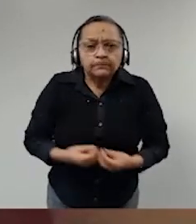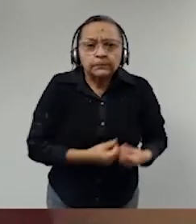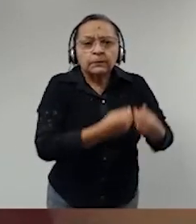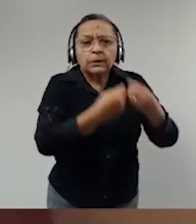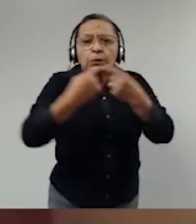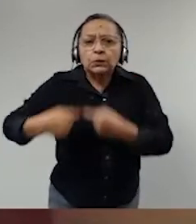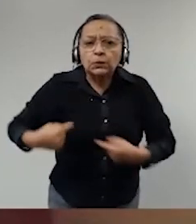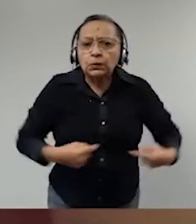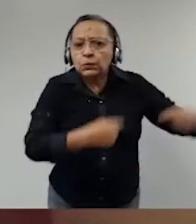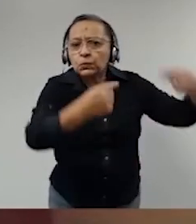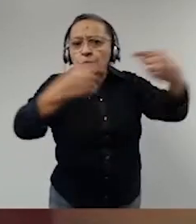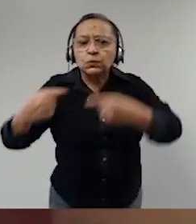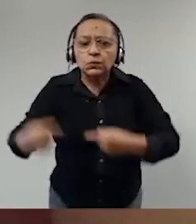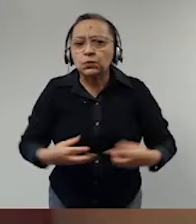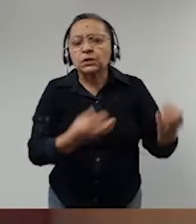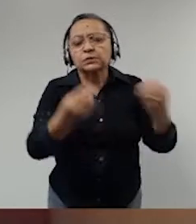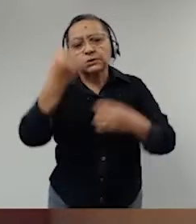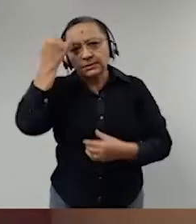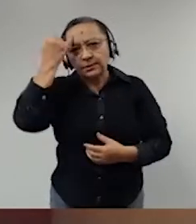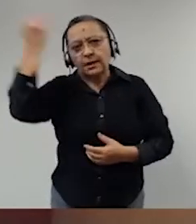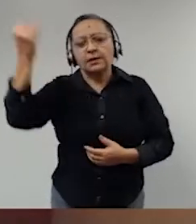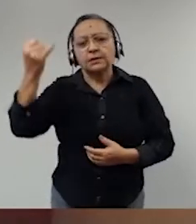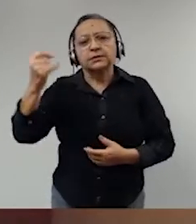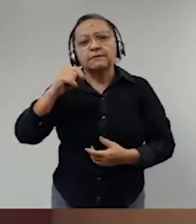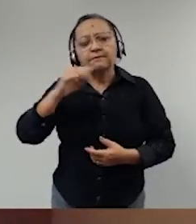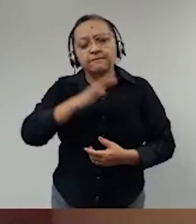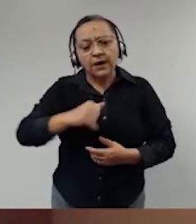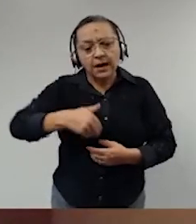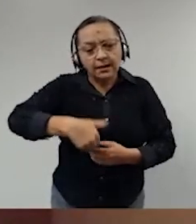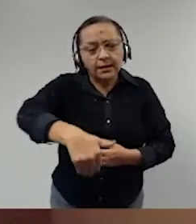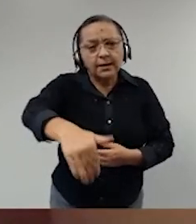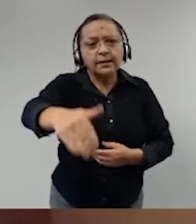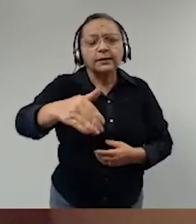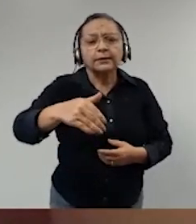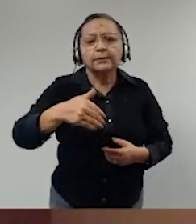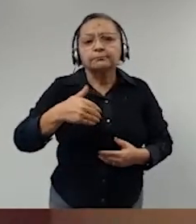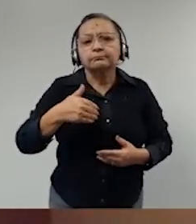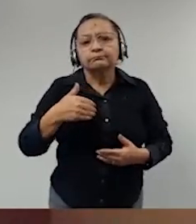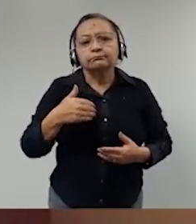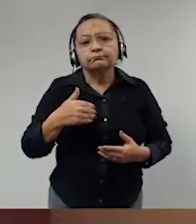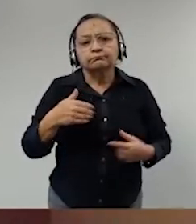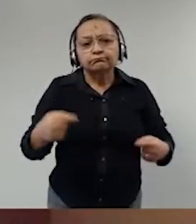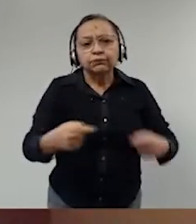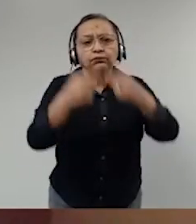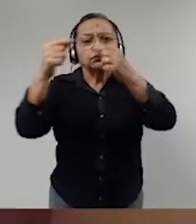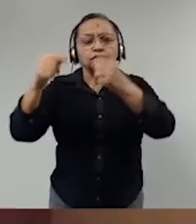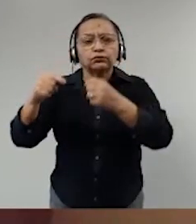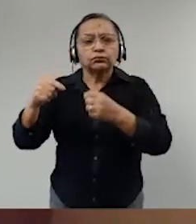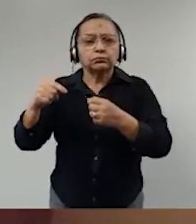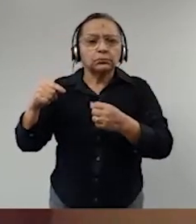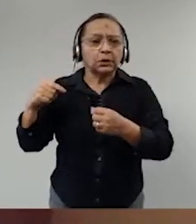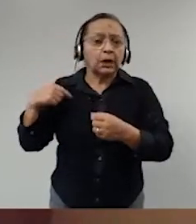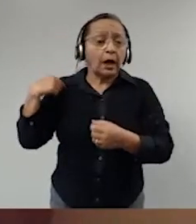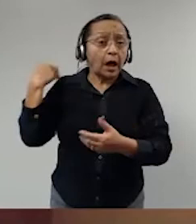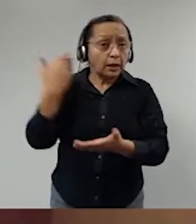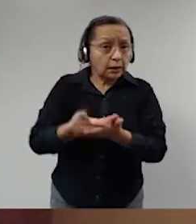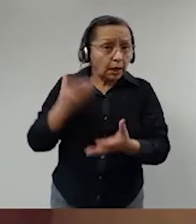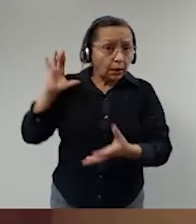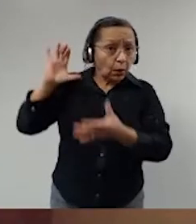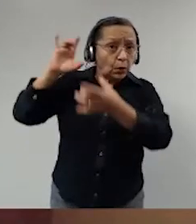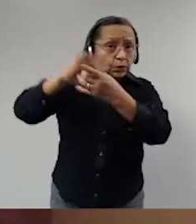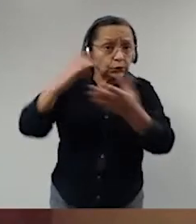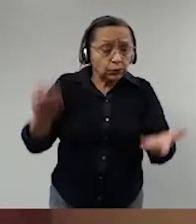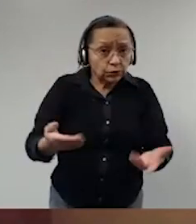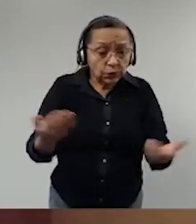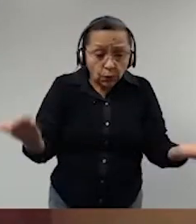grandes ideias que vão chegar até o nosso contexto hoje. Ou seja, nós temos um grande debate